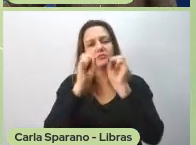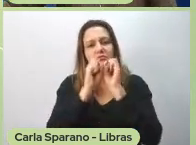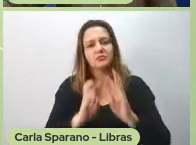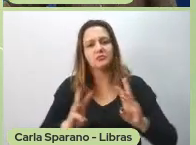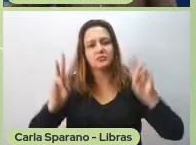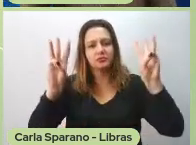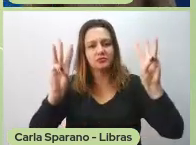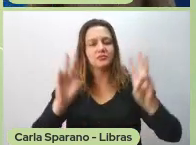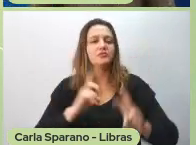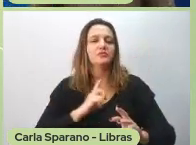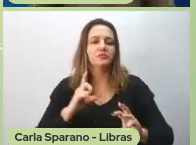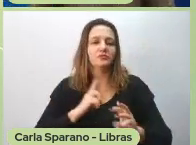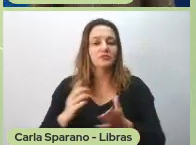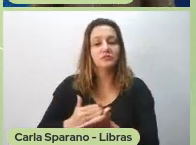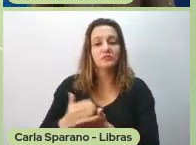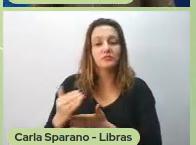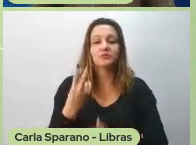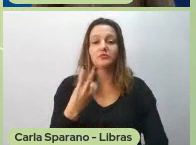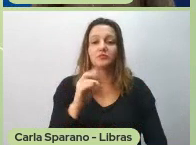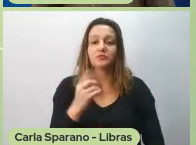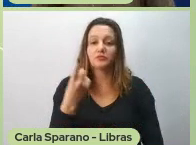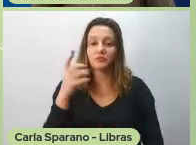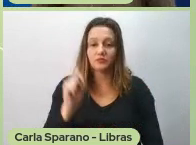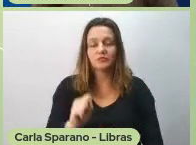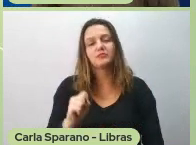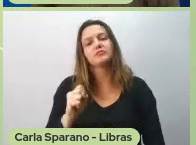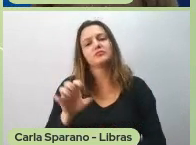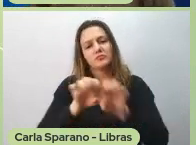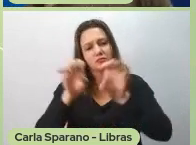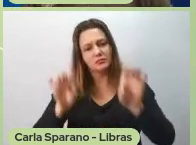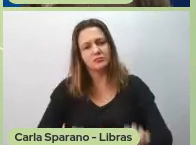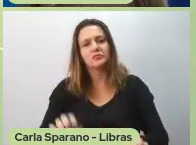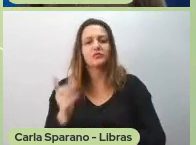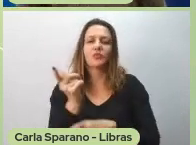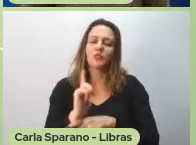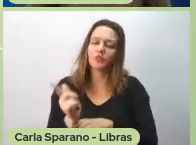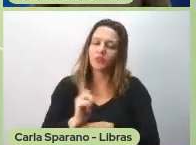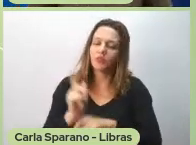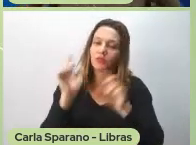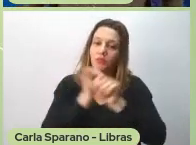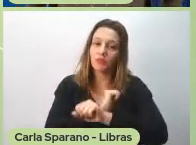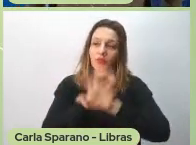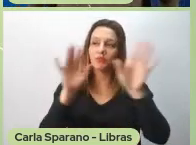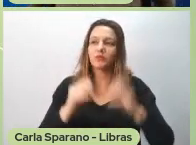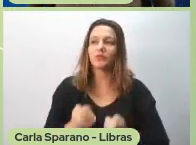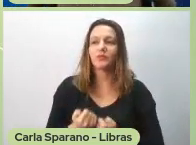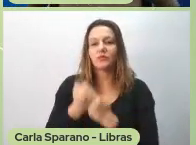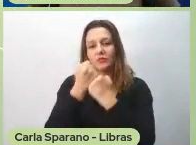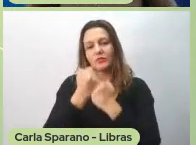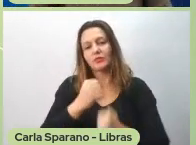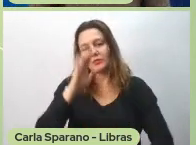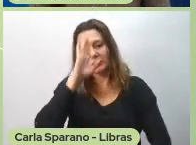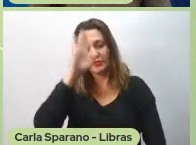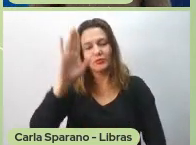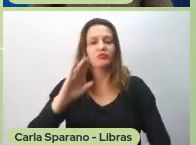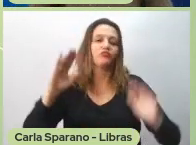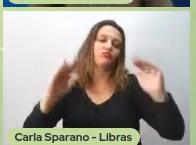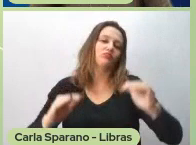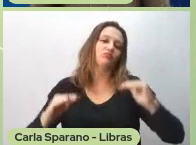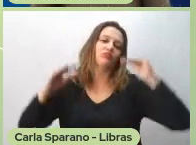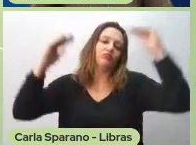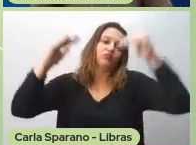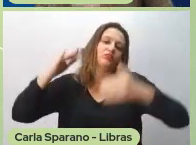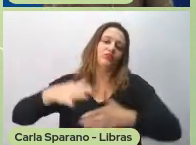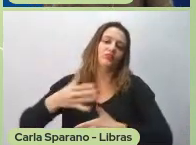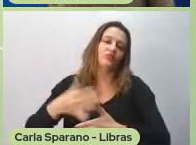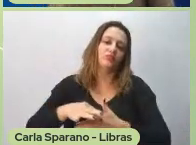estruturado a partir de 2018, com uma governança clara que tem o apoio direto da alta gestão, né? Acho que isso